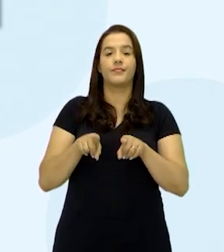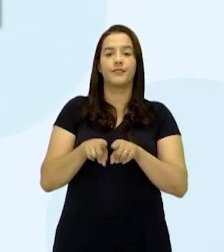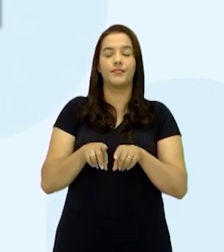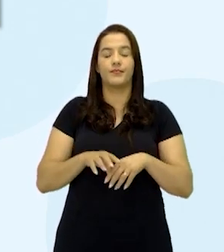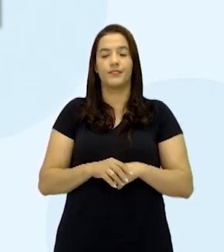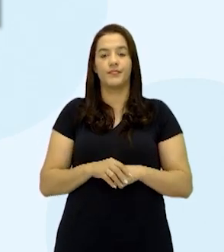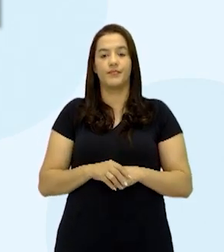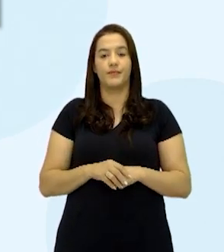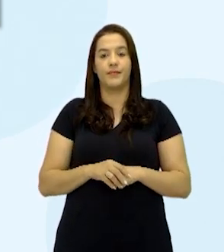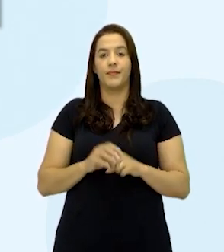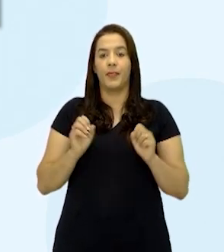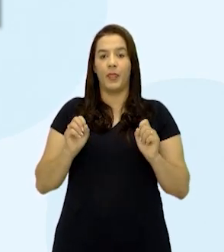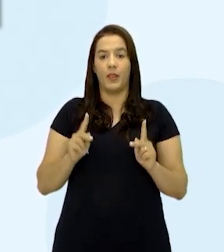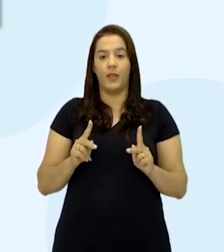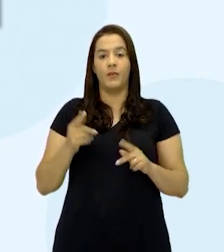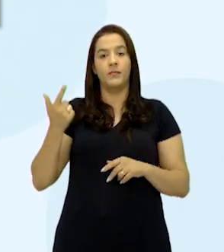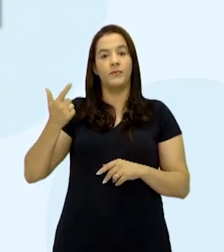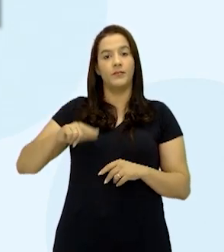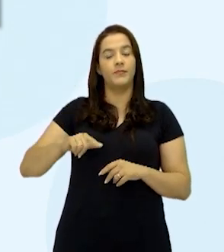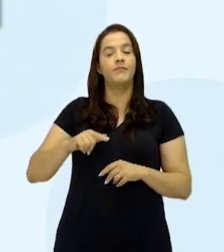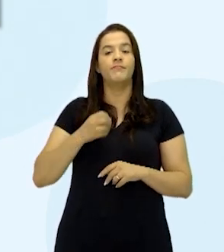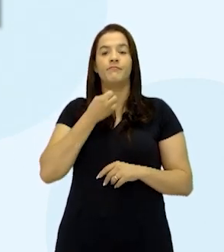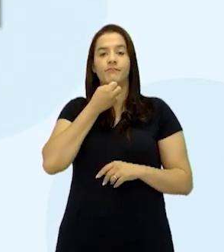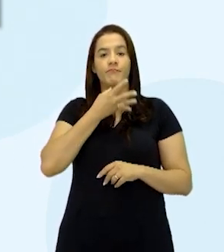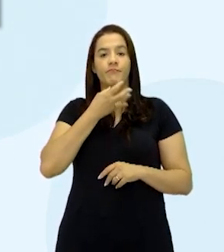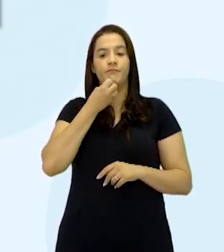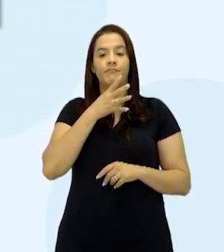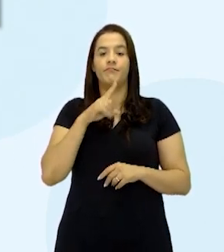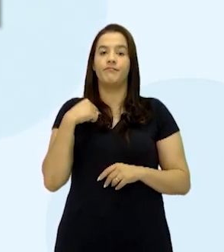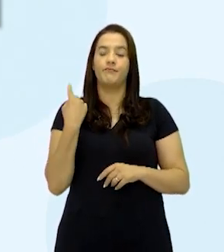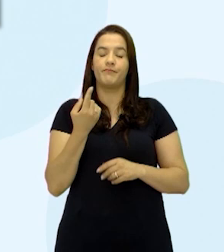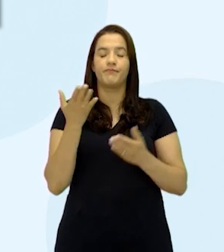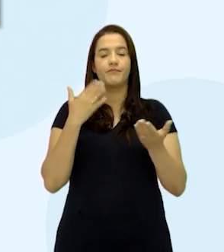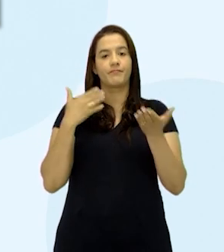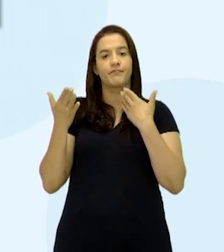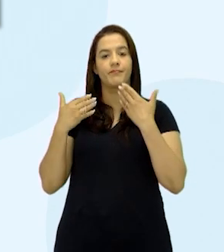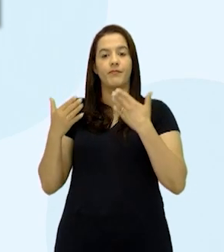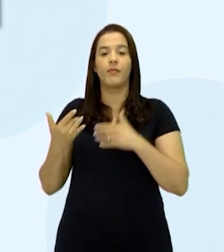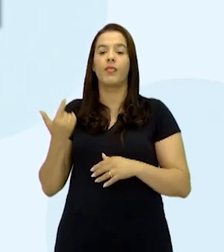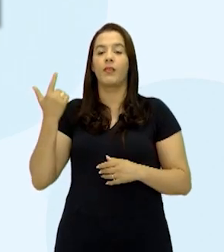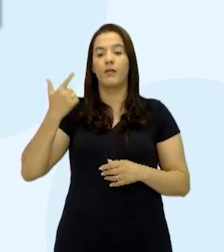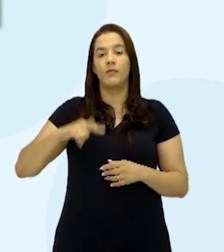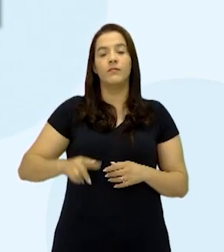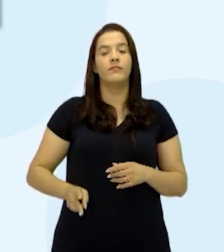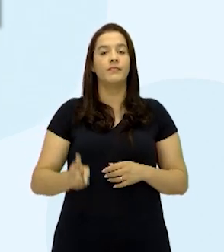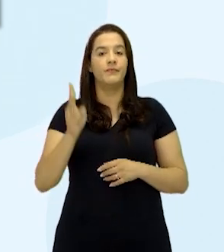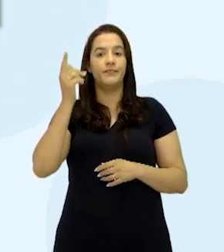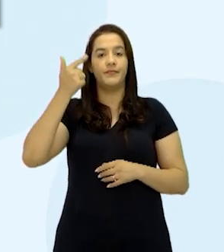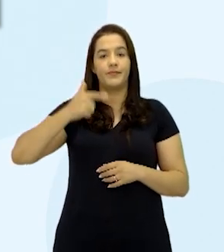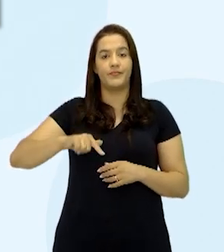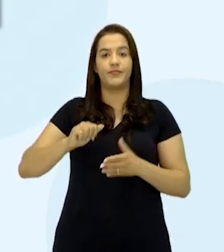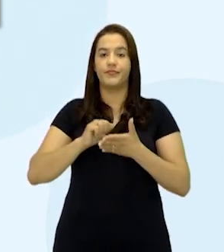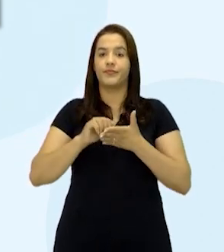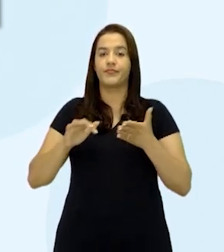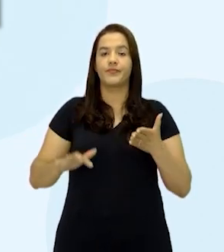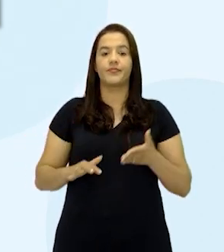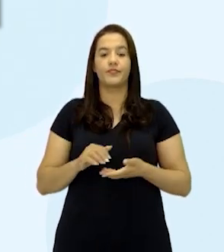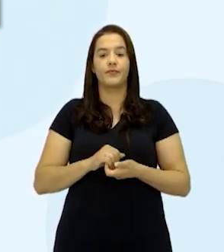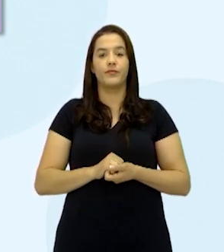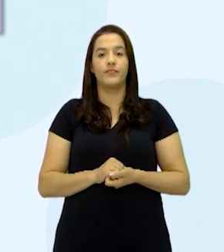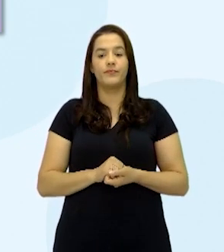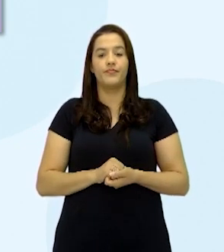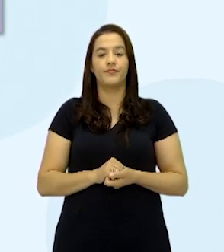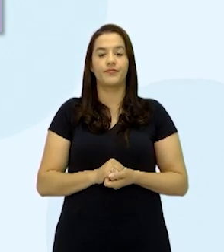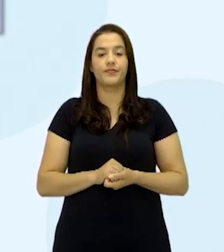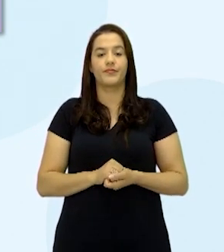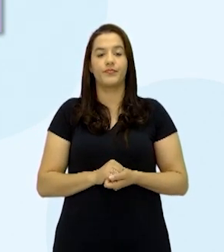proporcionalidade aí. Beleza? Mas foi bom aí pra gente poder discutir, né? Vamos lá. Vamos para mais uma? Bora. Tô Bora.